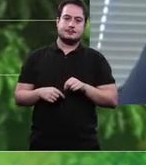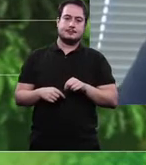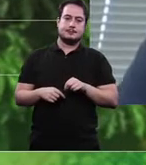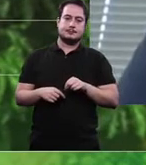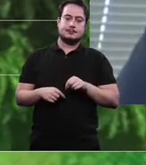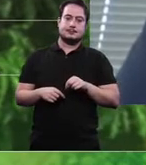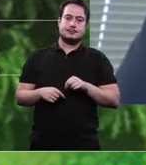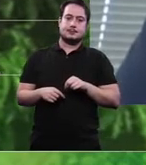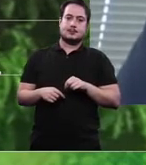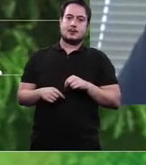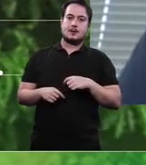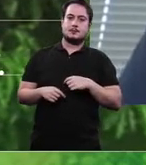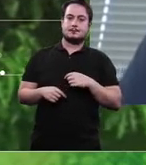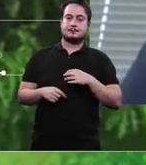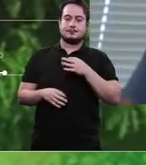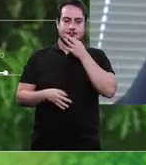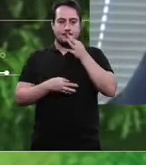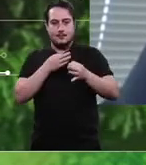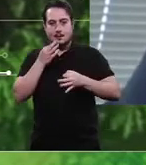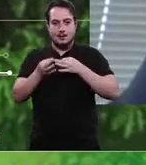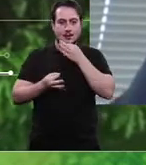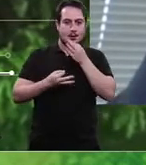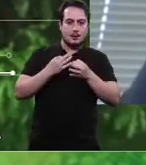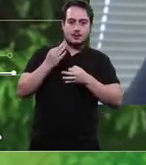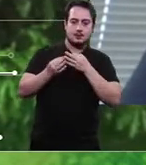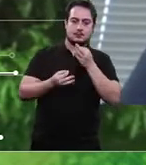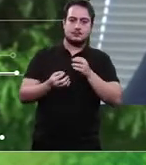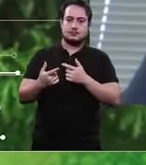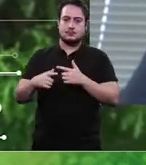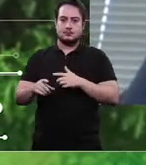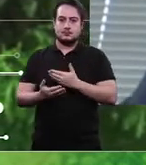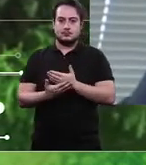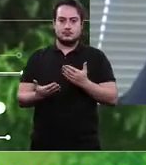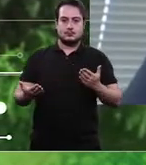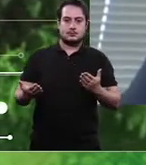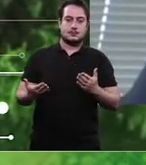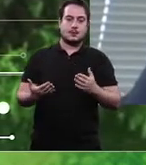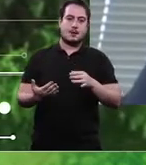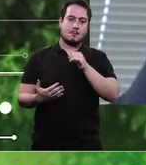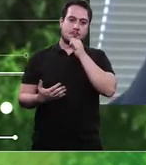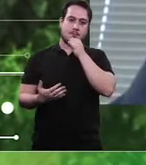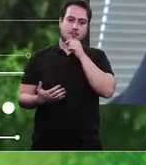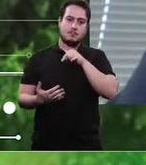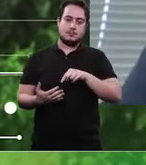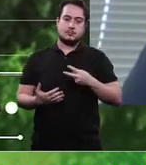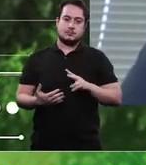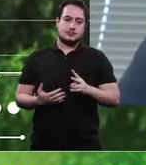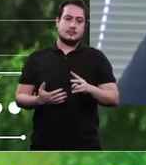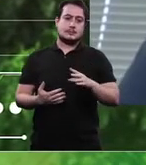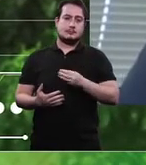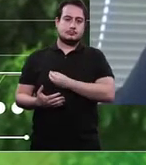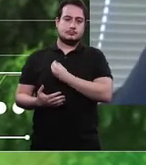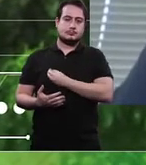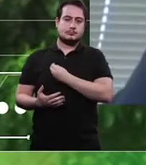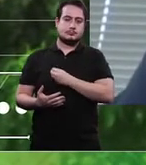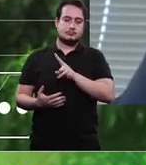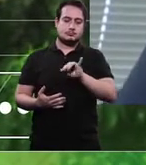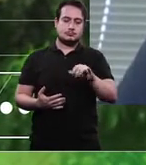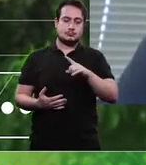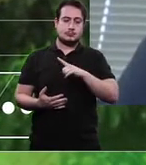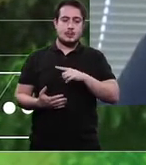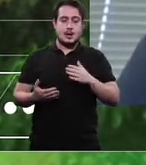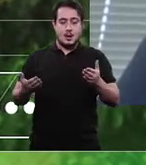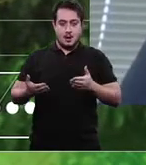as narrativas contra nós de certos competidores, por exemplo, sempre existirão. Agora, eu acho que a gente